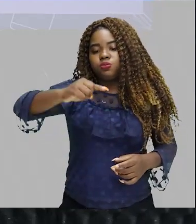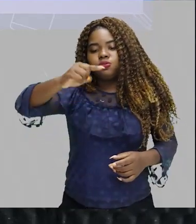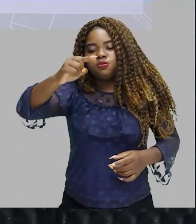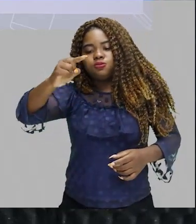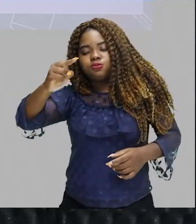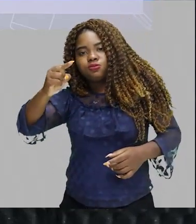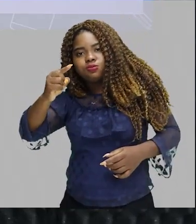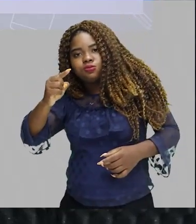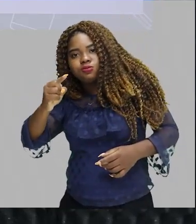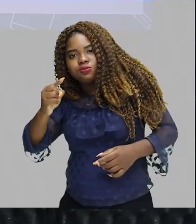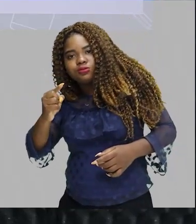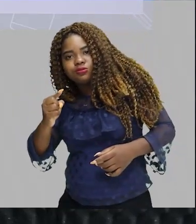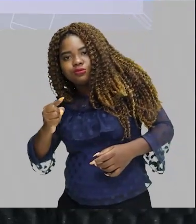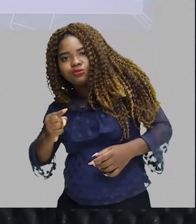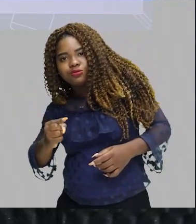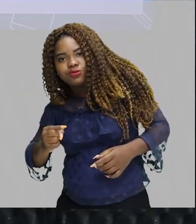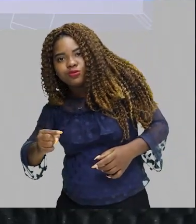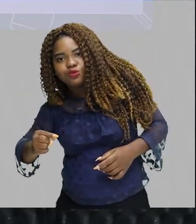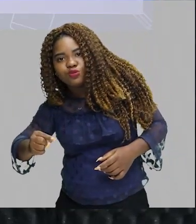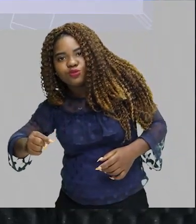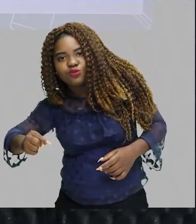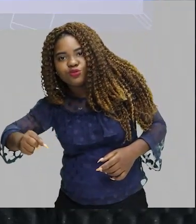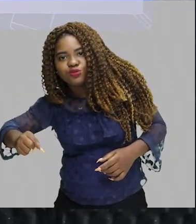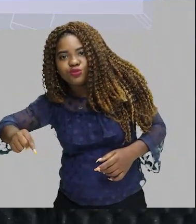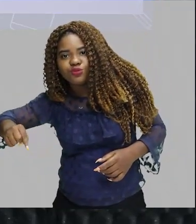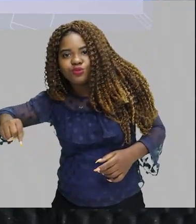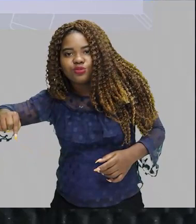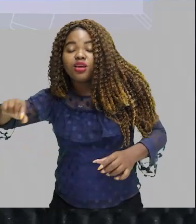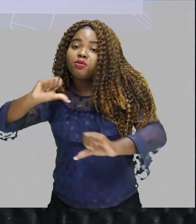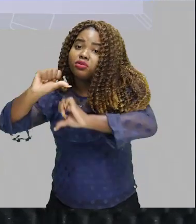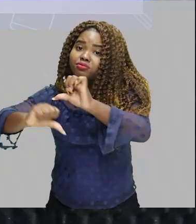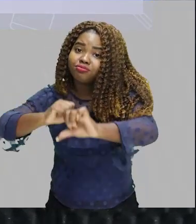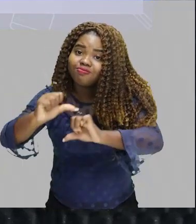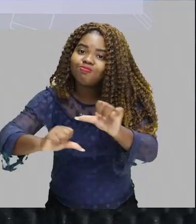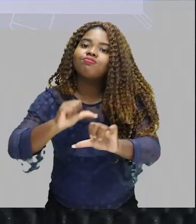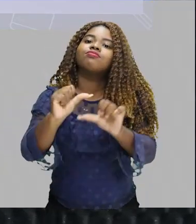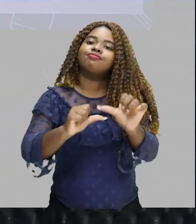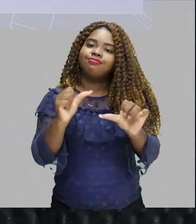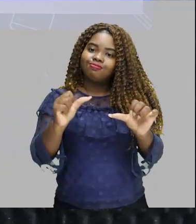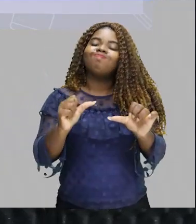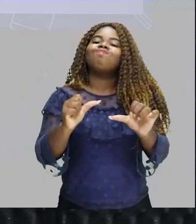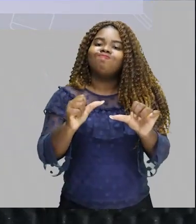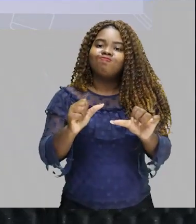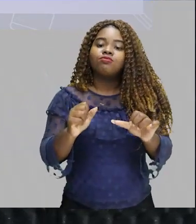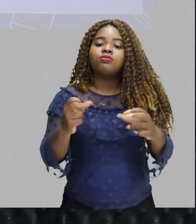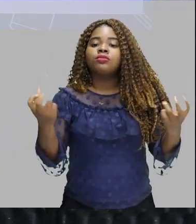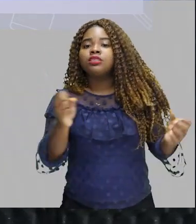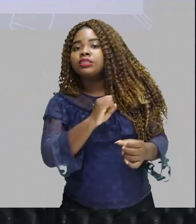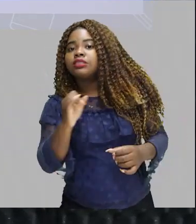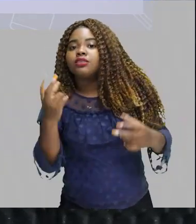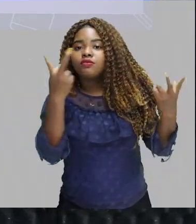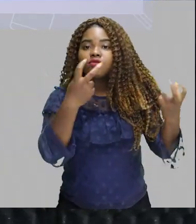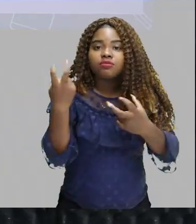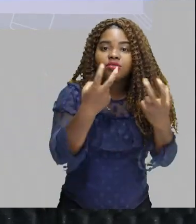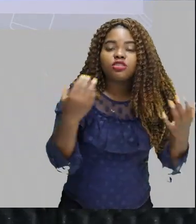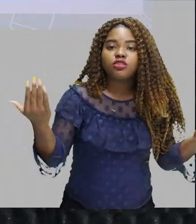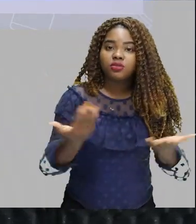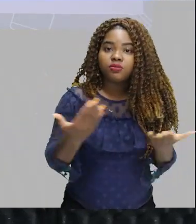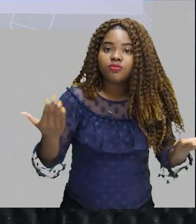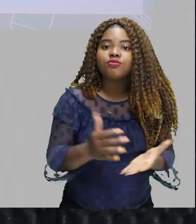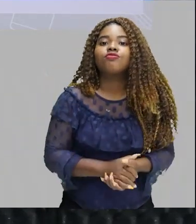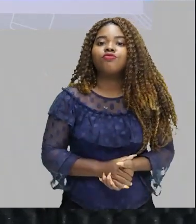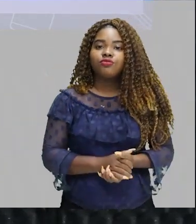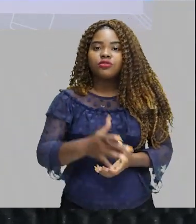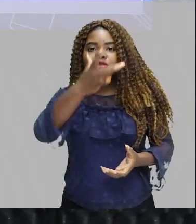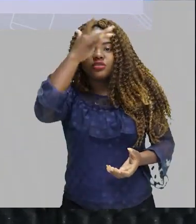seja, o Brasil está fazendo uma transição demográfica. Se você for analisar hoje, o nosso contingente populacional, as pessoas elas tendem a ter filhos mais